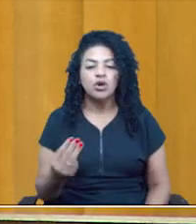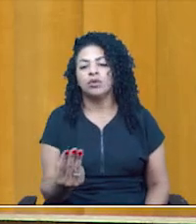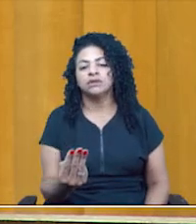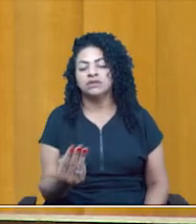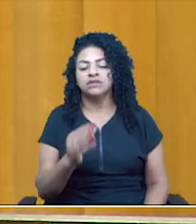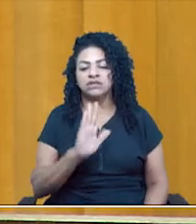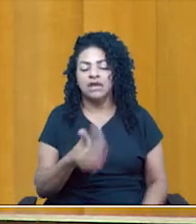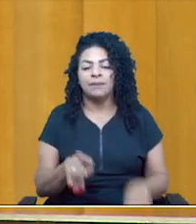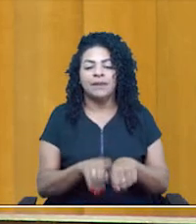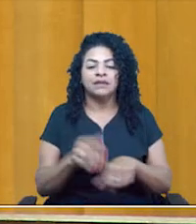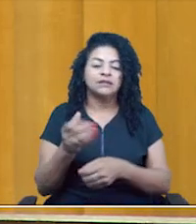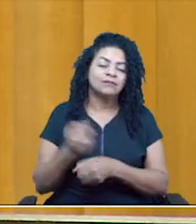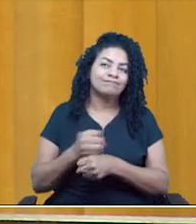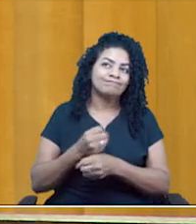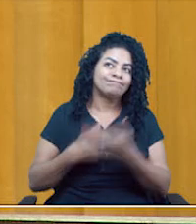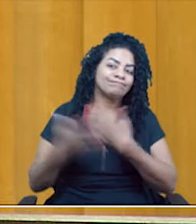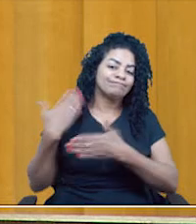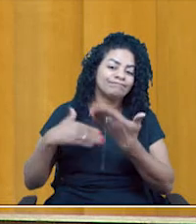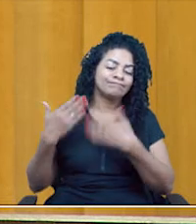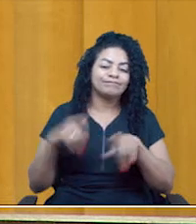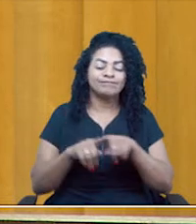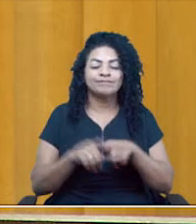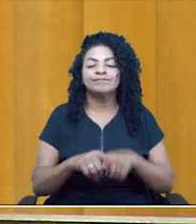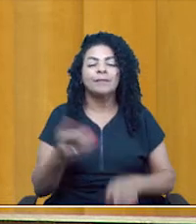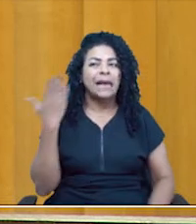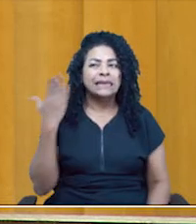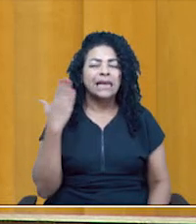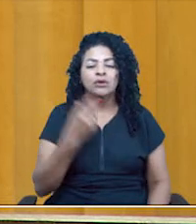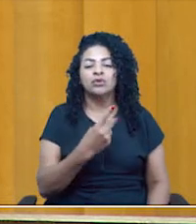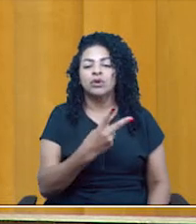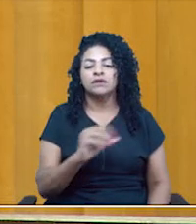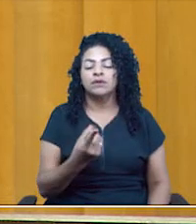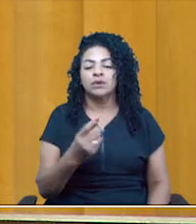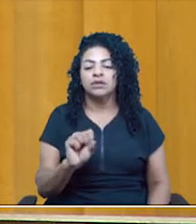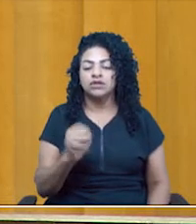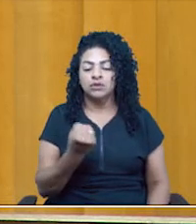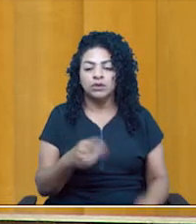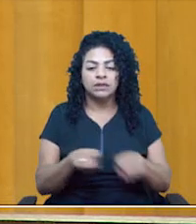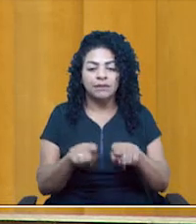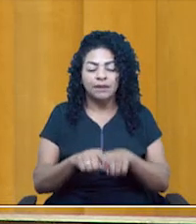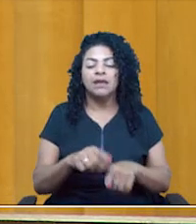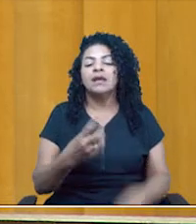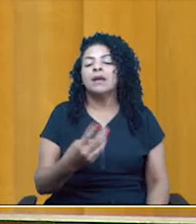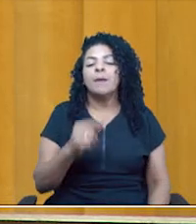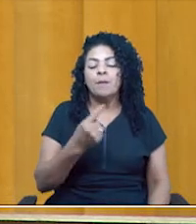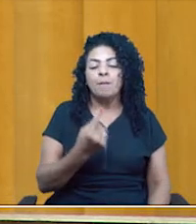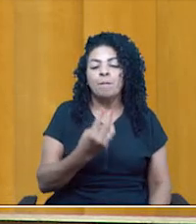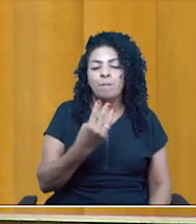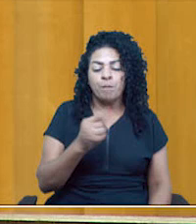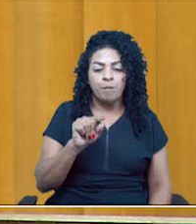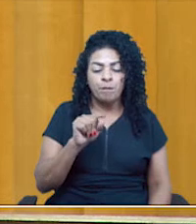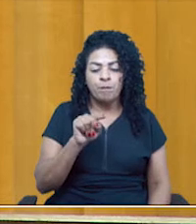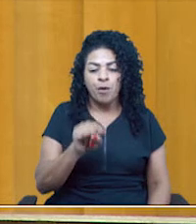na história do Poder Judiciário, em 2018, o recorde de 35,3 milhões de ações baixadas. Mas isso foi, em verdade,